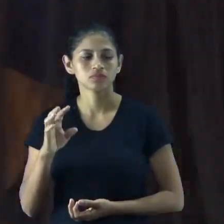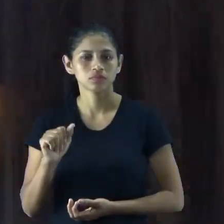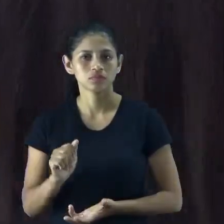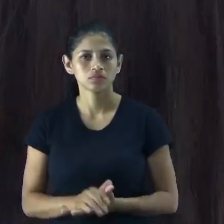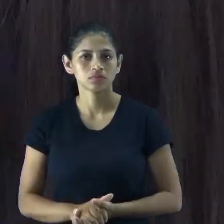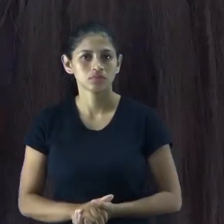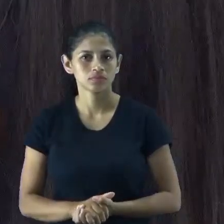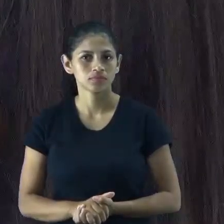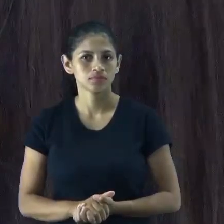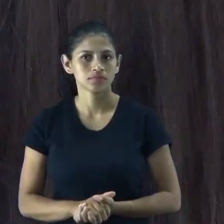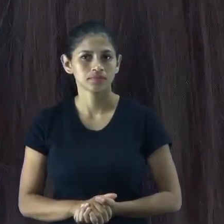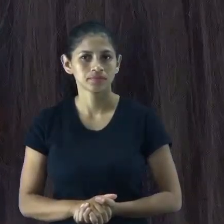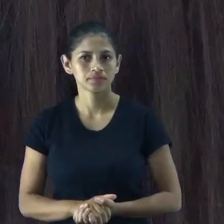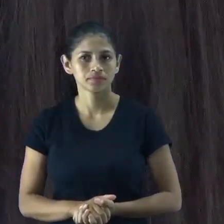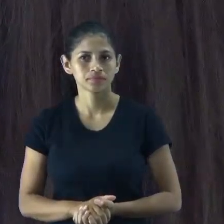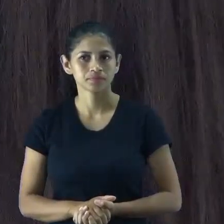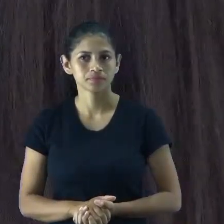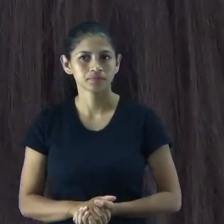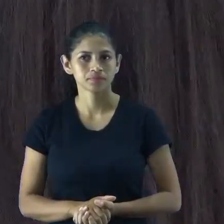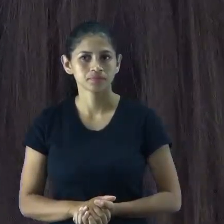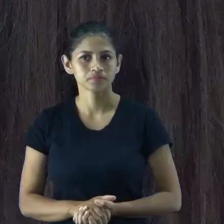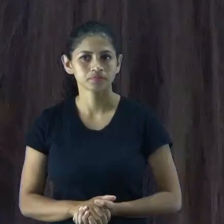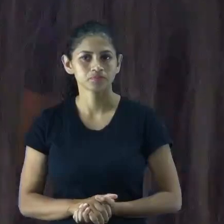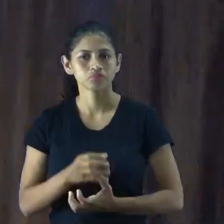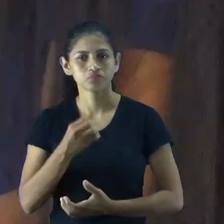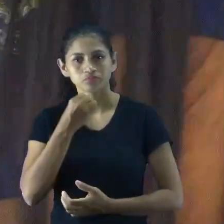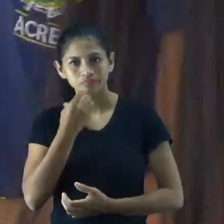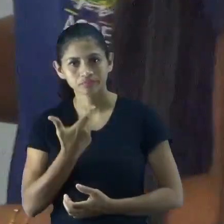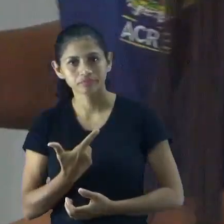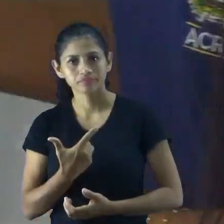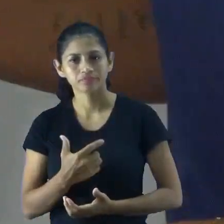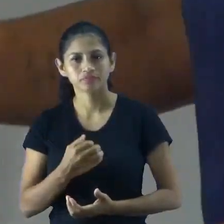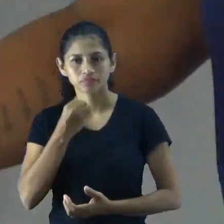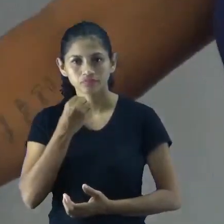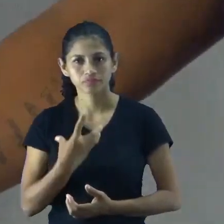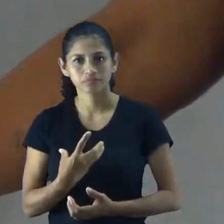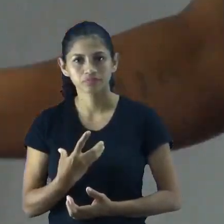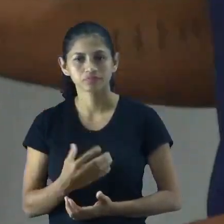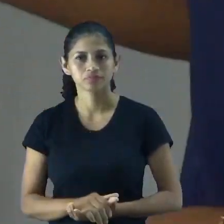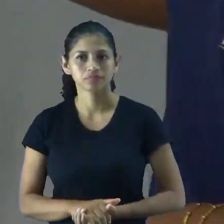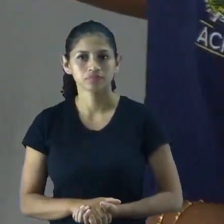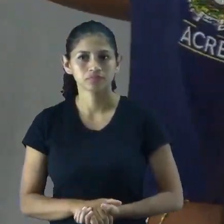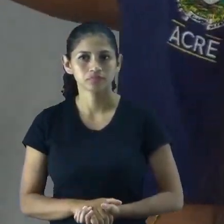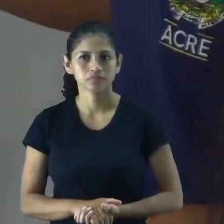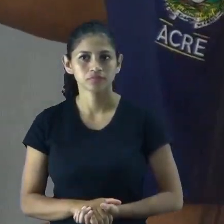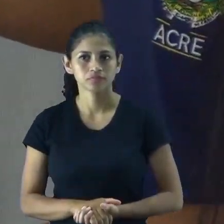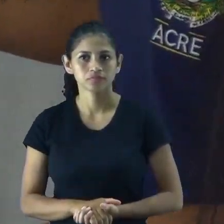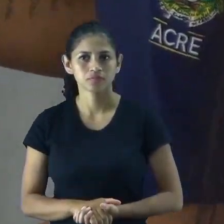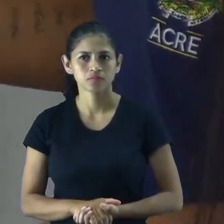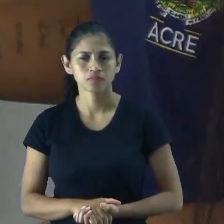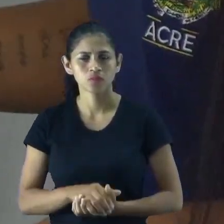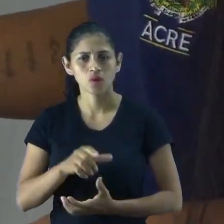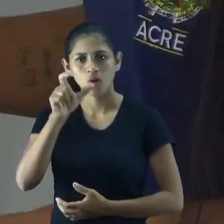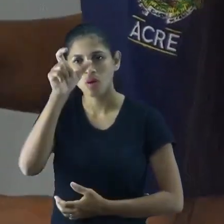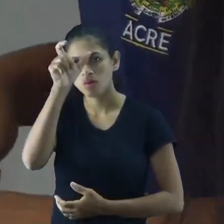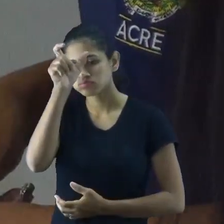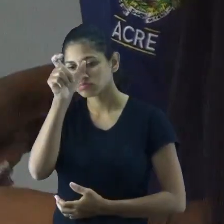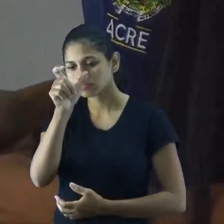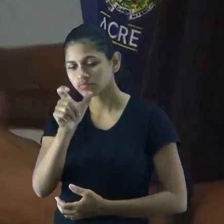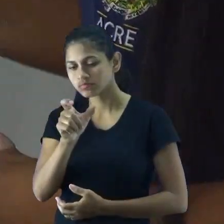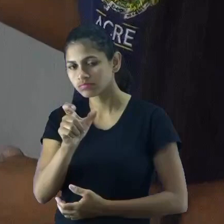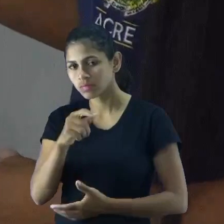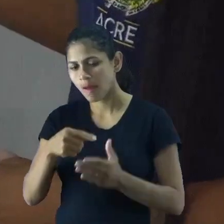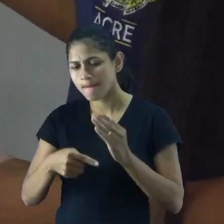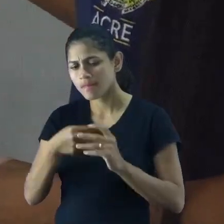aqui borboleta muito bem na primeira coluna ficou aqui o quê o nome dos animais